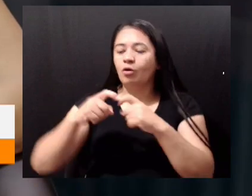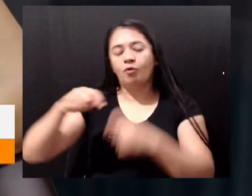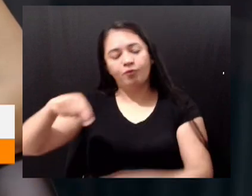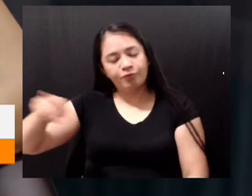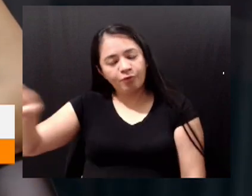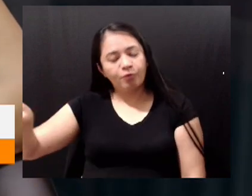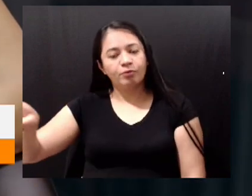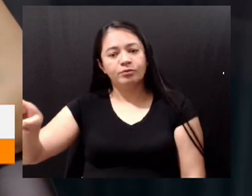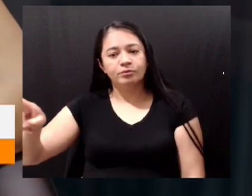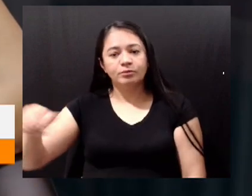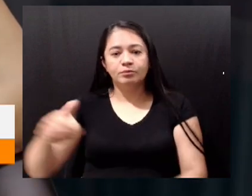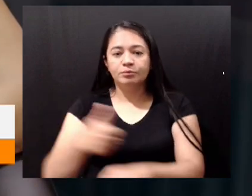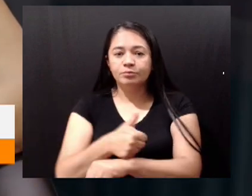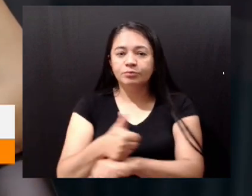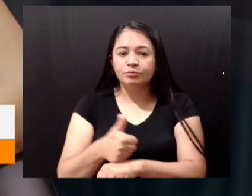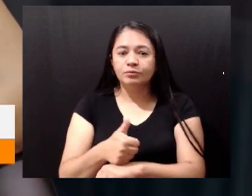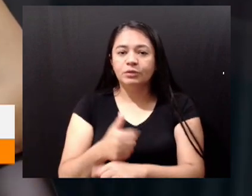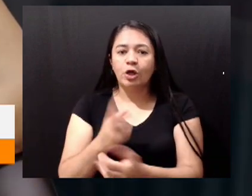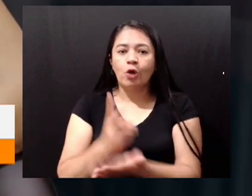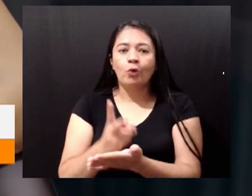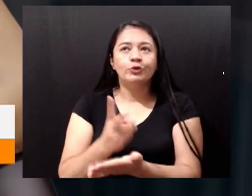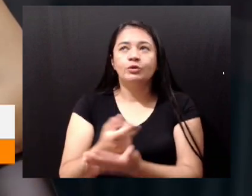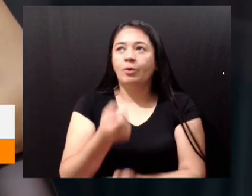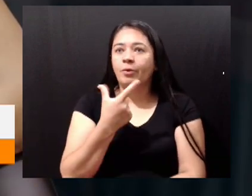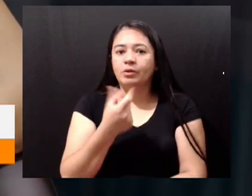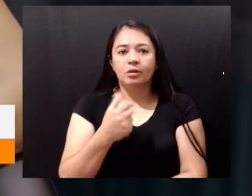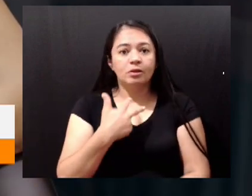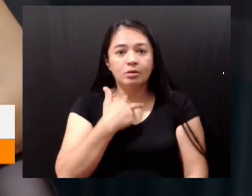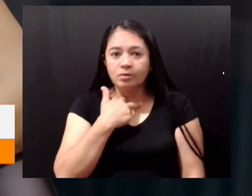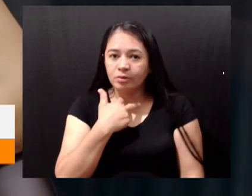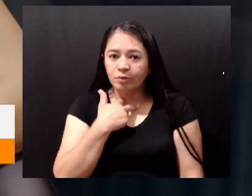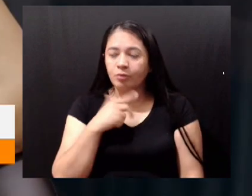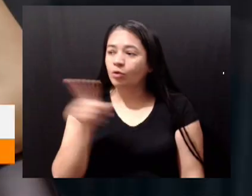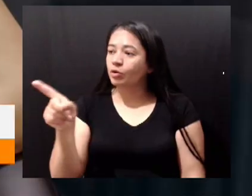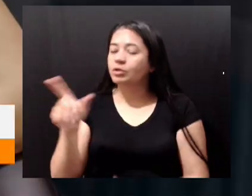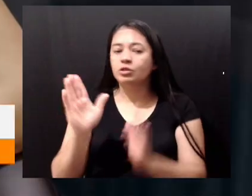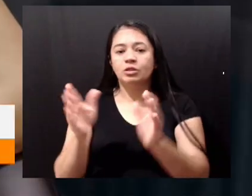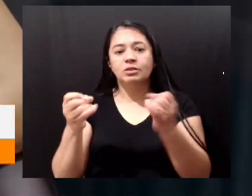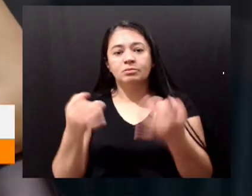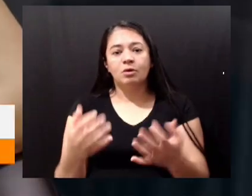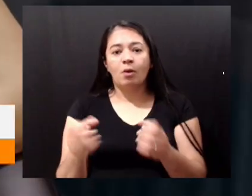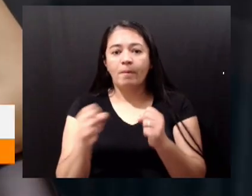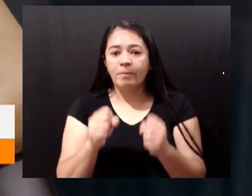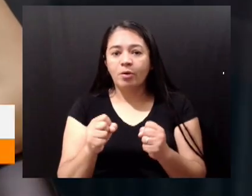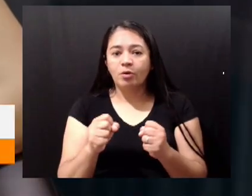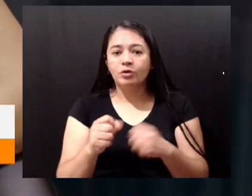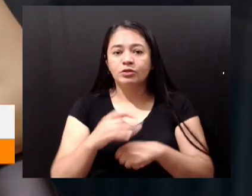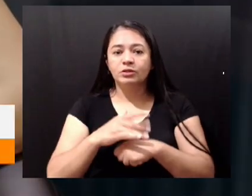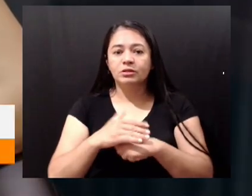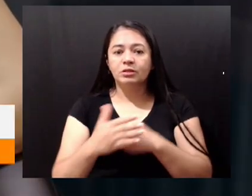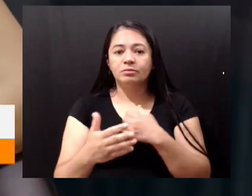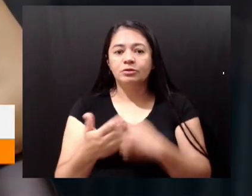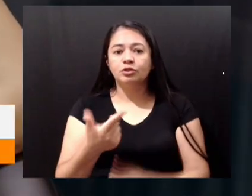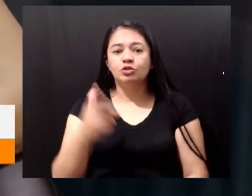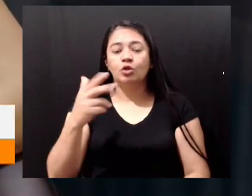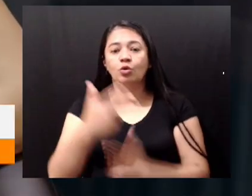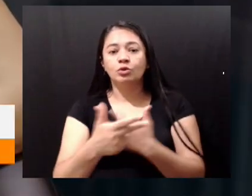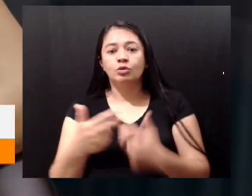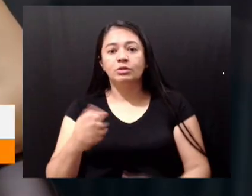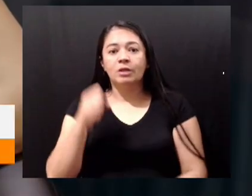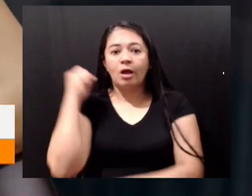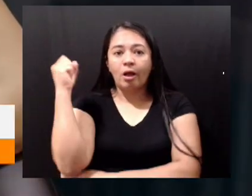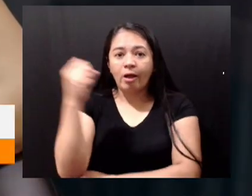não continuar se medicando, né, como o Uhum. Rogério falou, isso pode ser sintoma de alguma coisa mais grave e que se demora muito